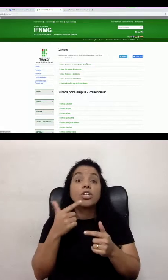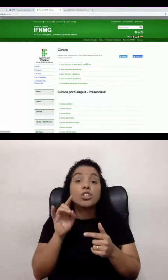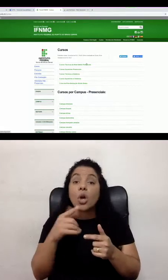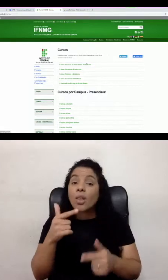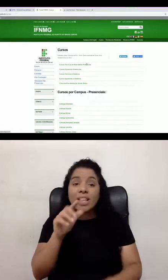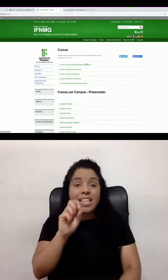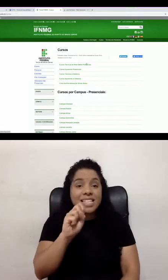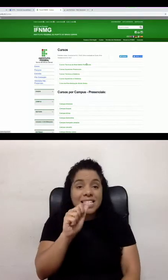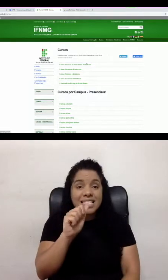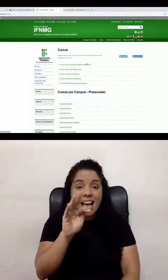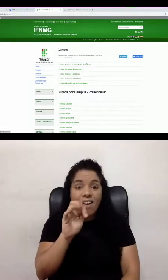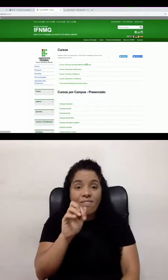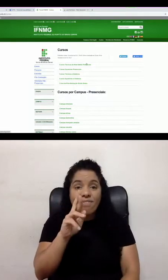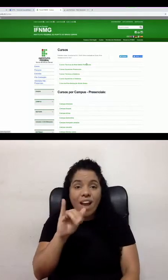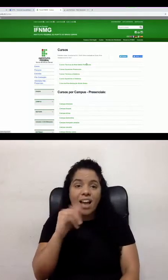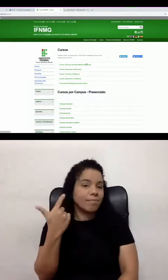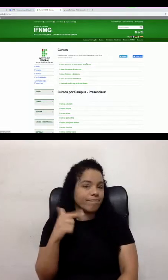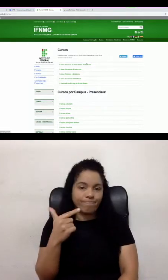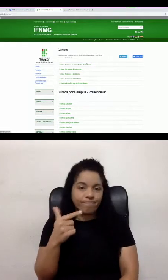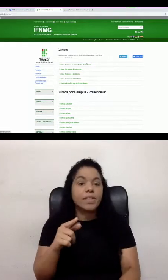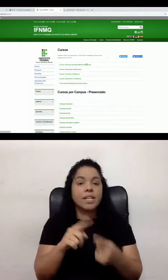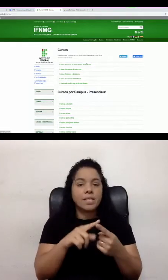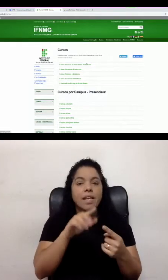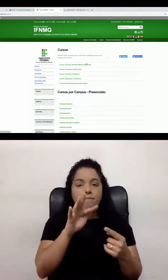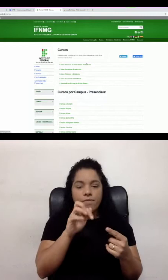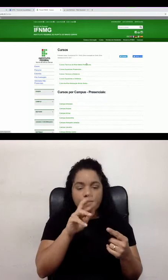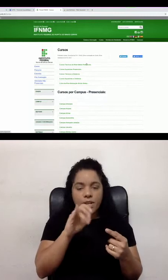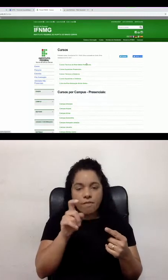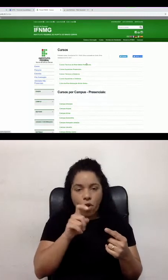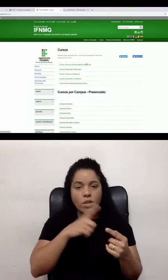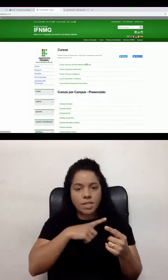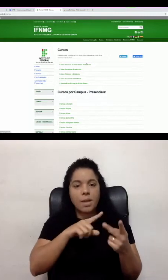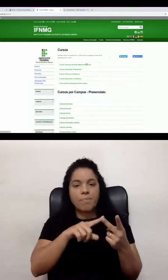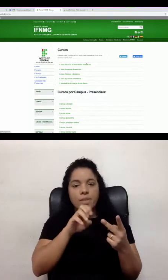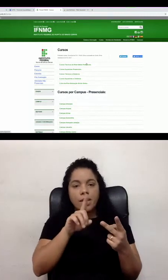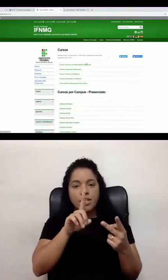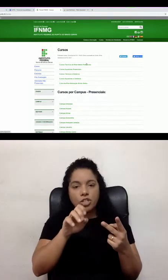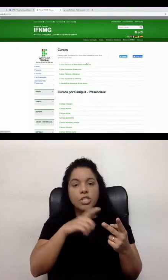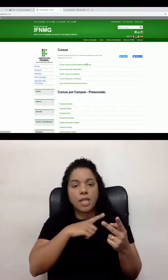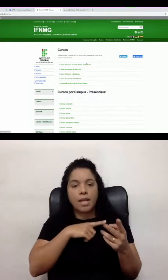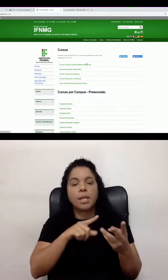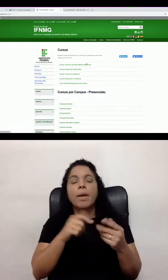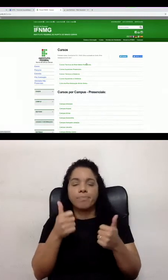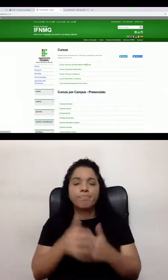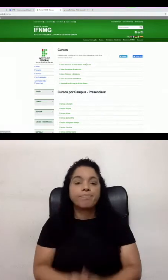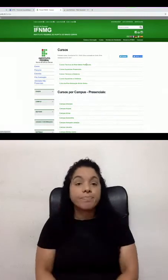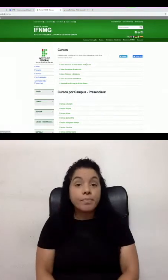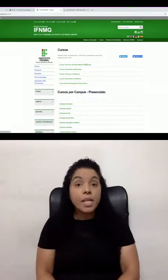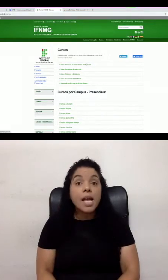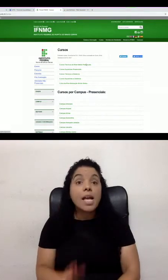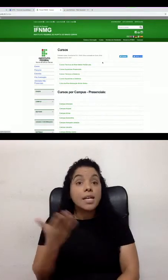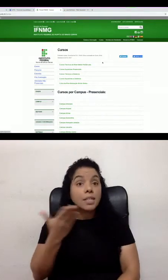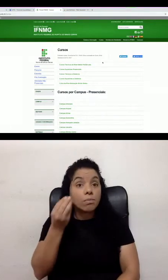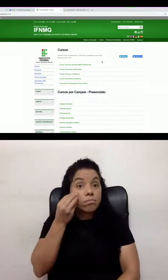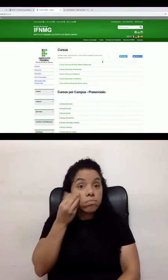Safari, tá? Ele tem para o Firefox e tem para o Edge também. Obrigada, Rodrigo. Então, a gente vai testar